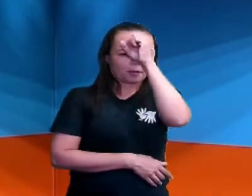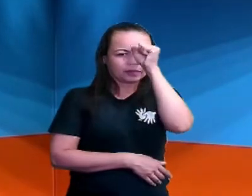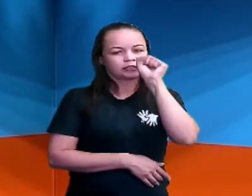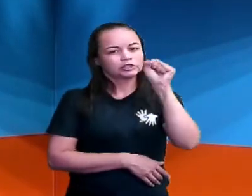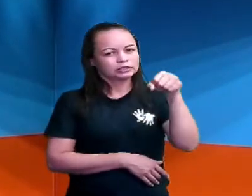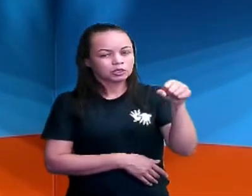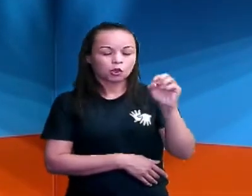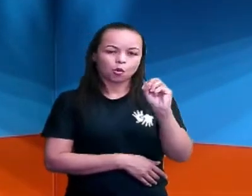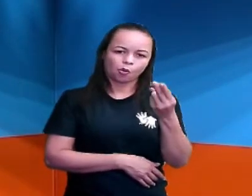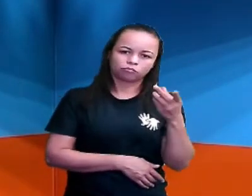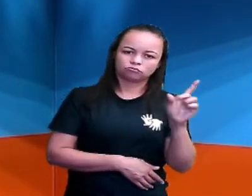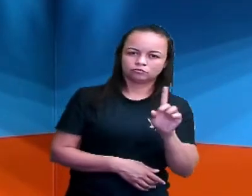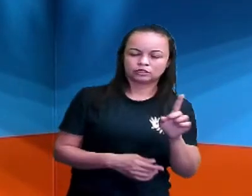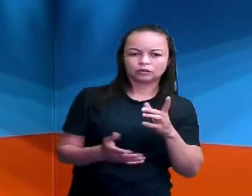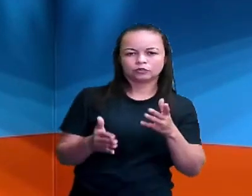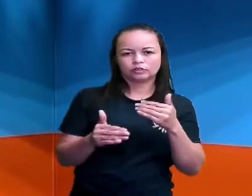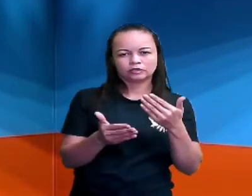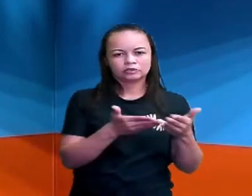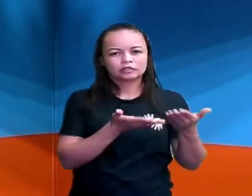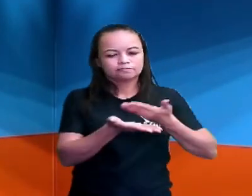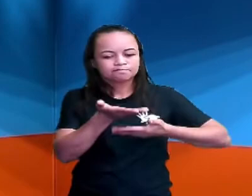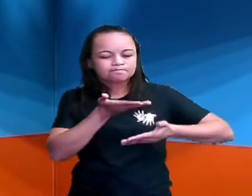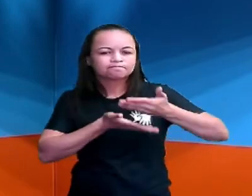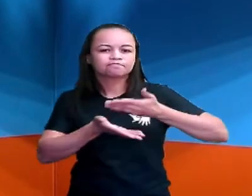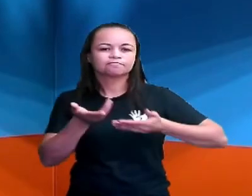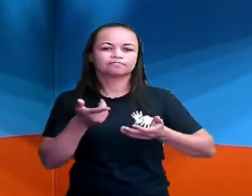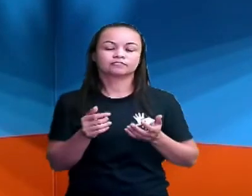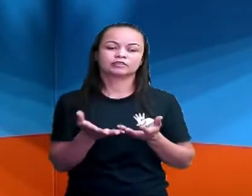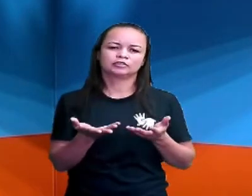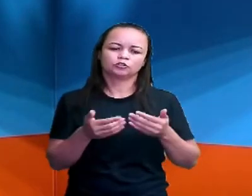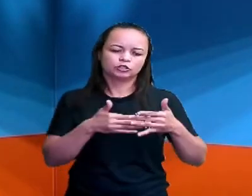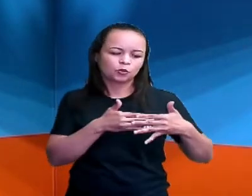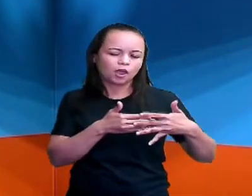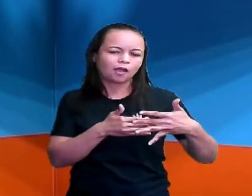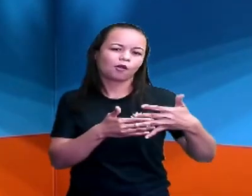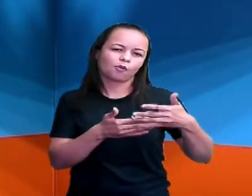como eu vou receber esse retorno de vocês. Então, continuem